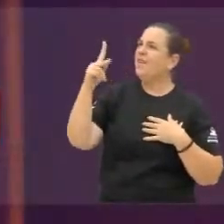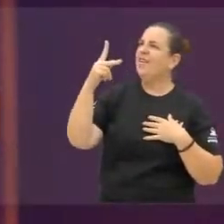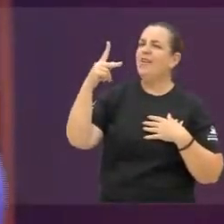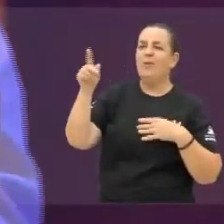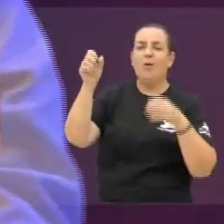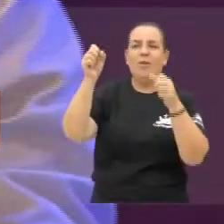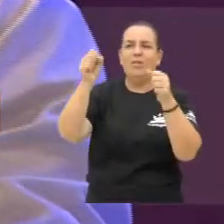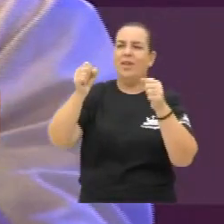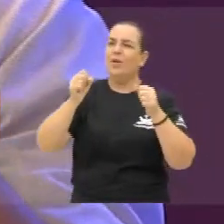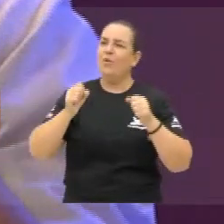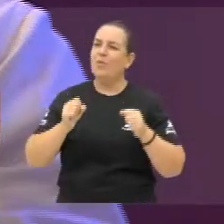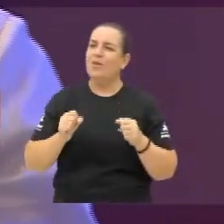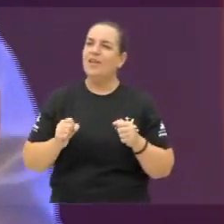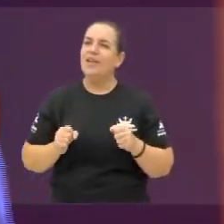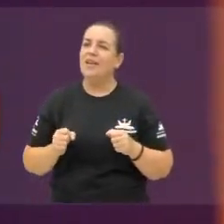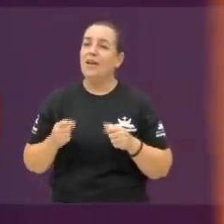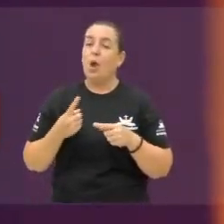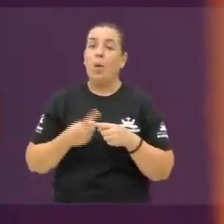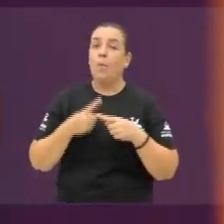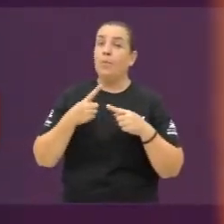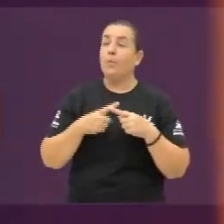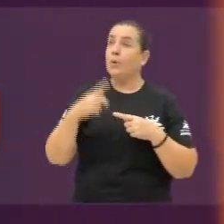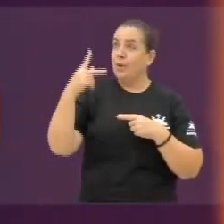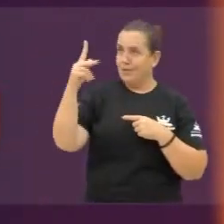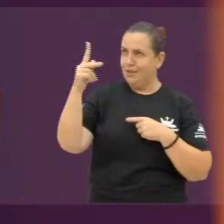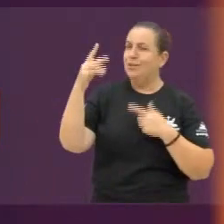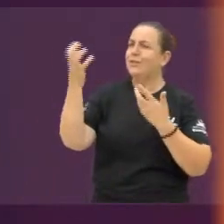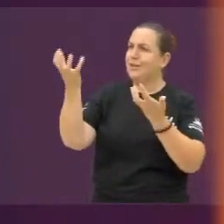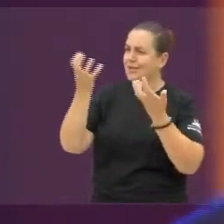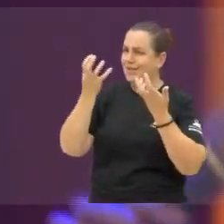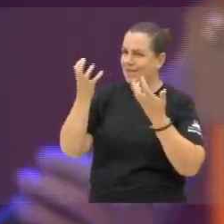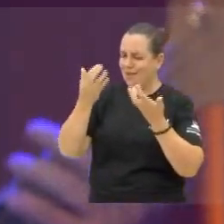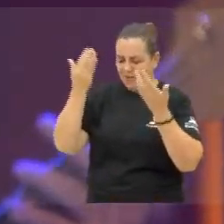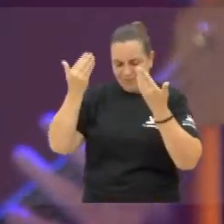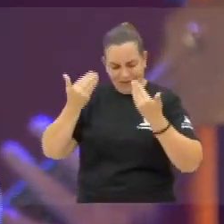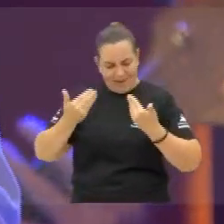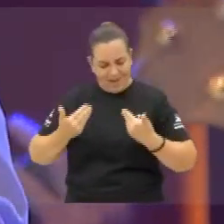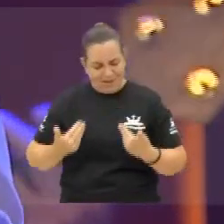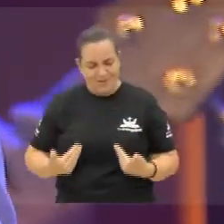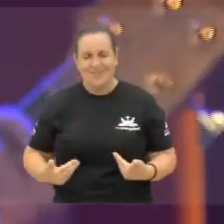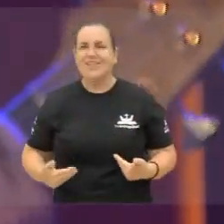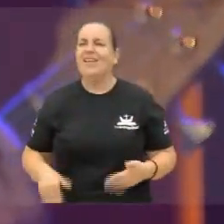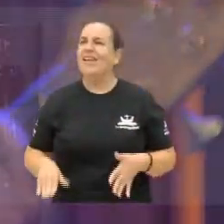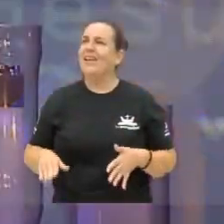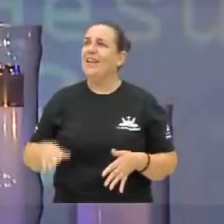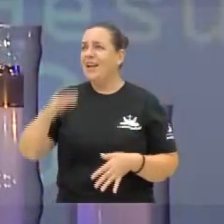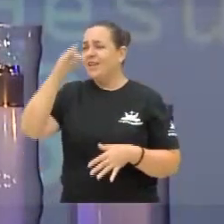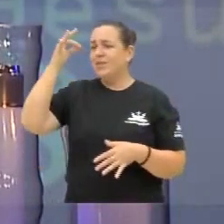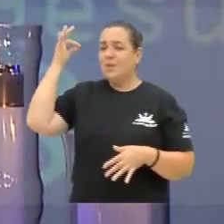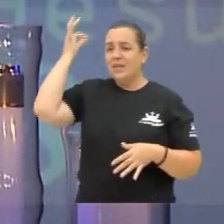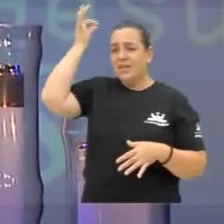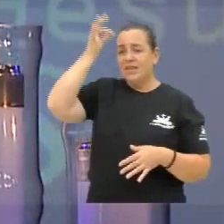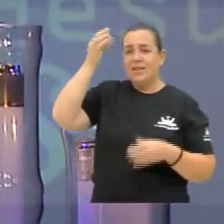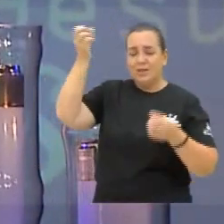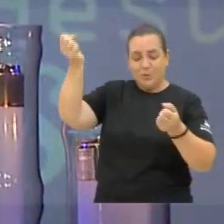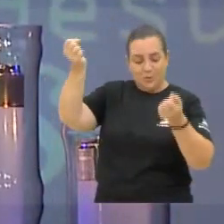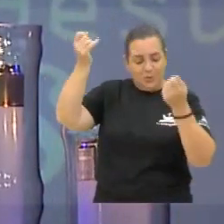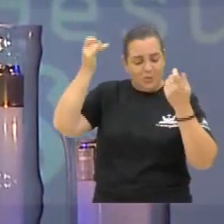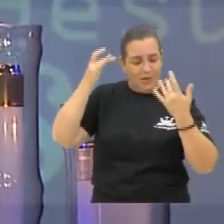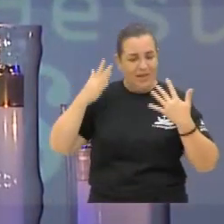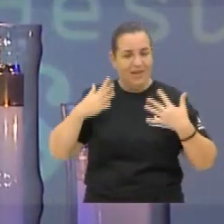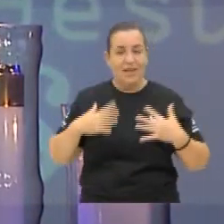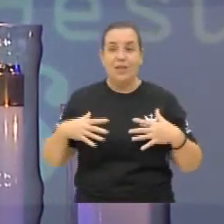Enche-me com teu poder, pois de ti eu quero ser.